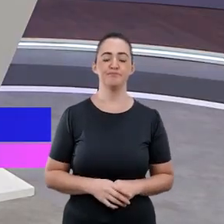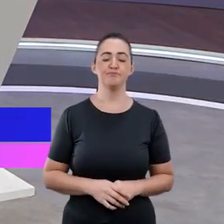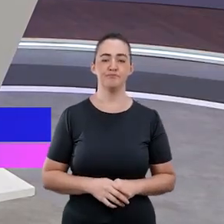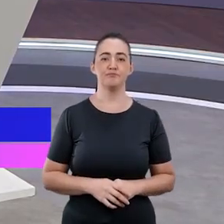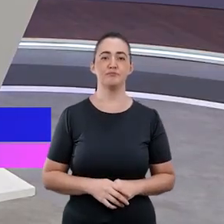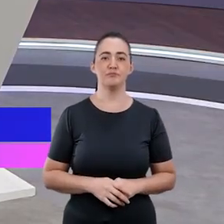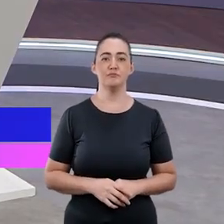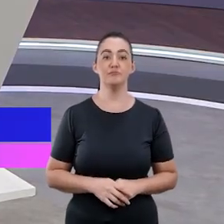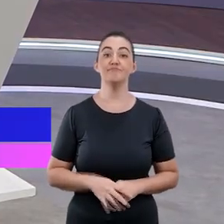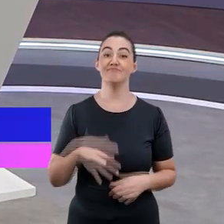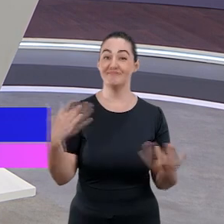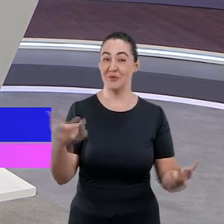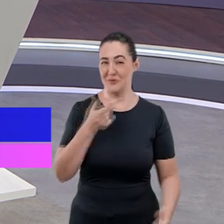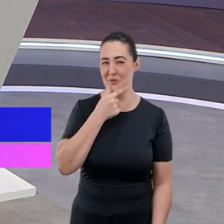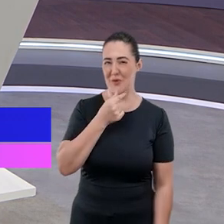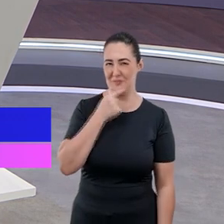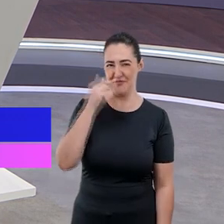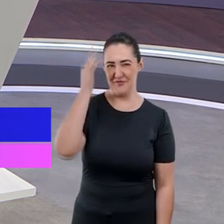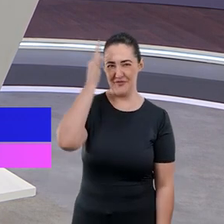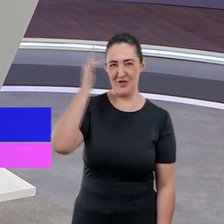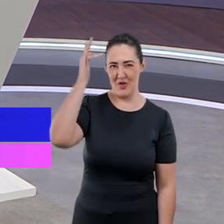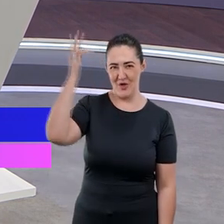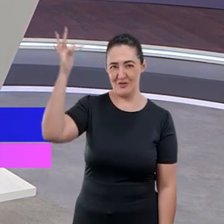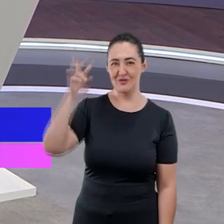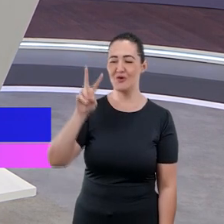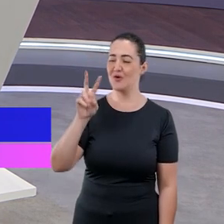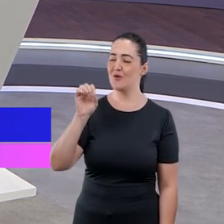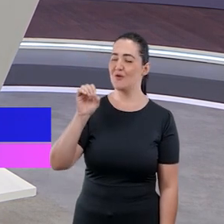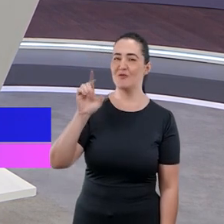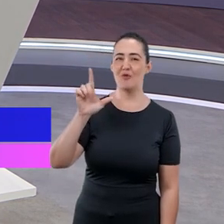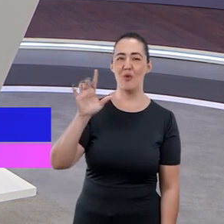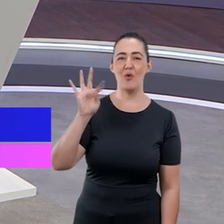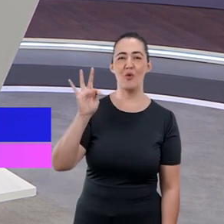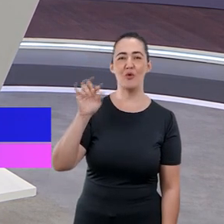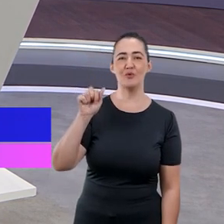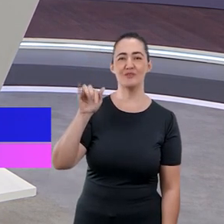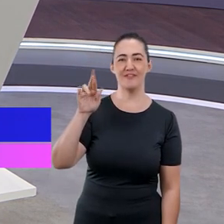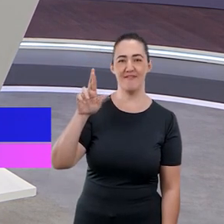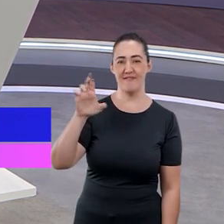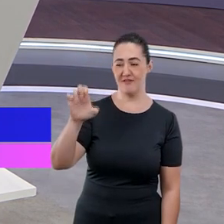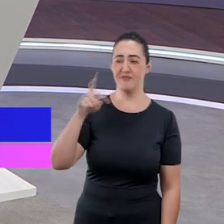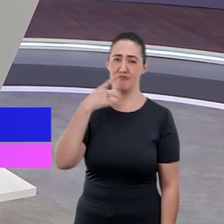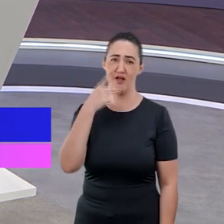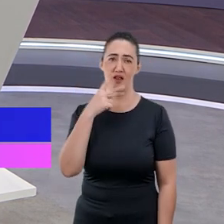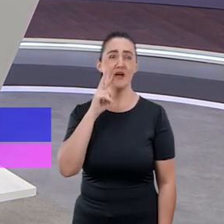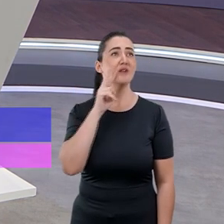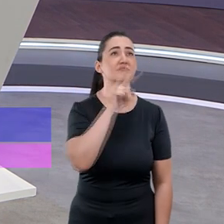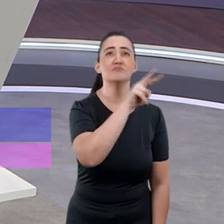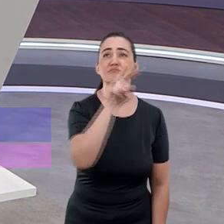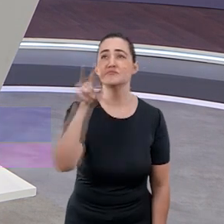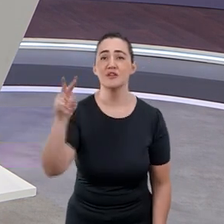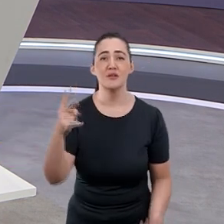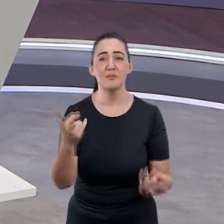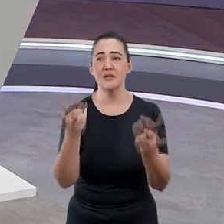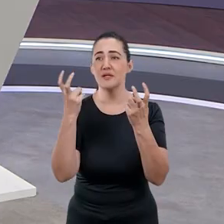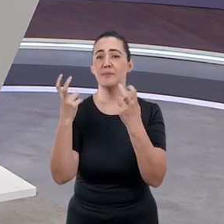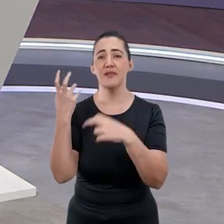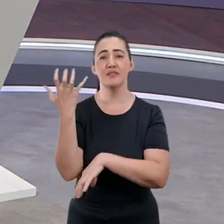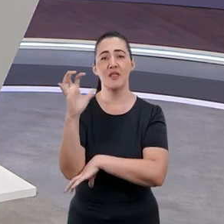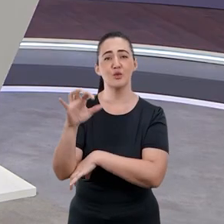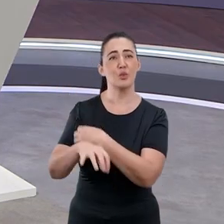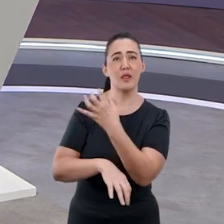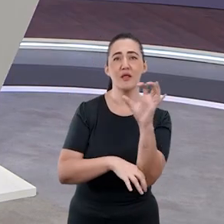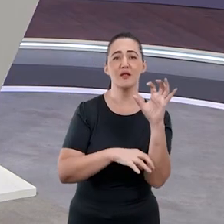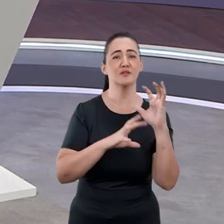Como Voltaire chegou a essa conclusão? Olhando para a Terra, olhando para a vida, olhando para o planeta e tudo que está à nossa volta, mas tem mais gente